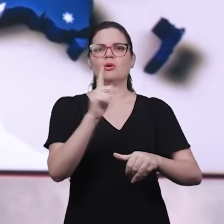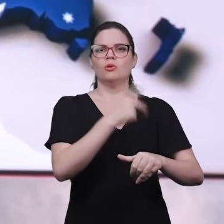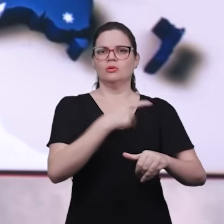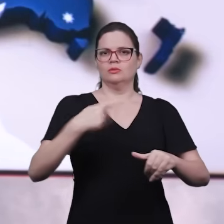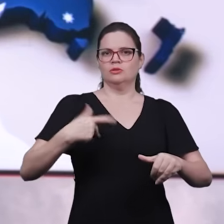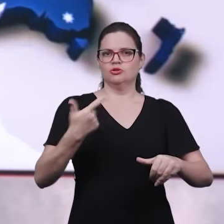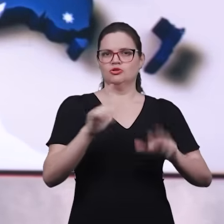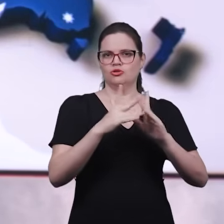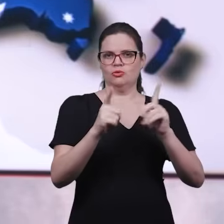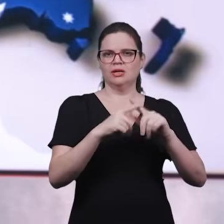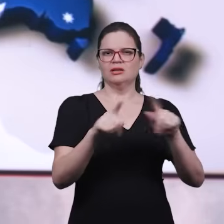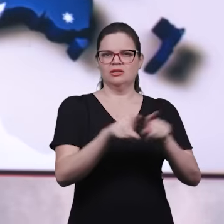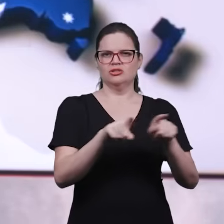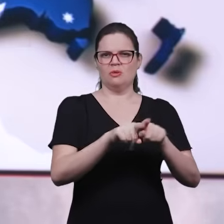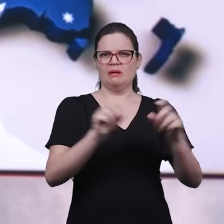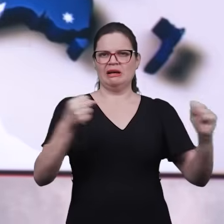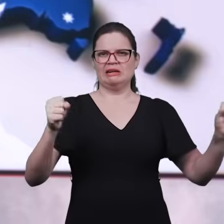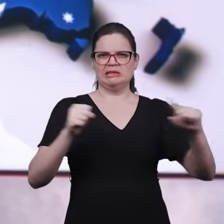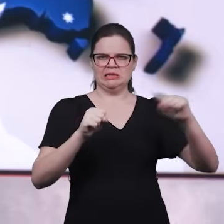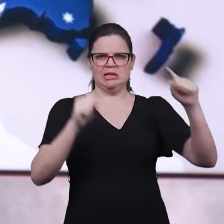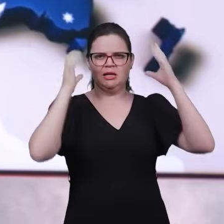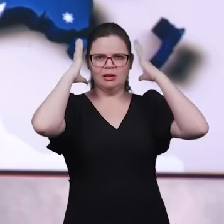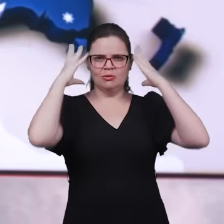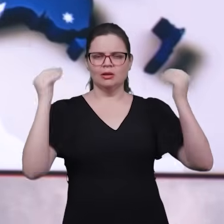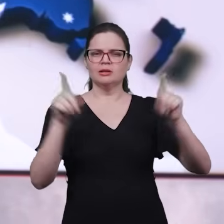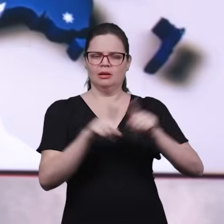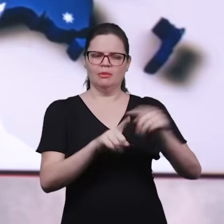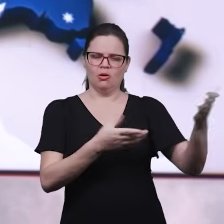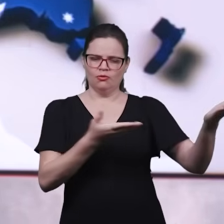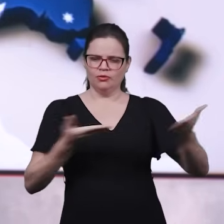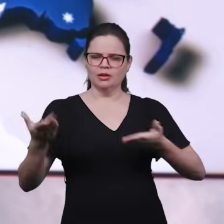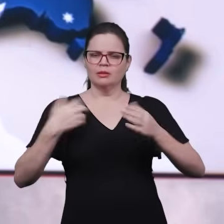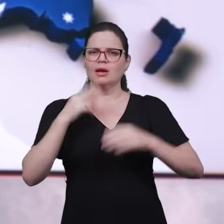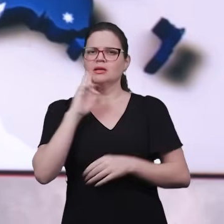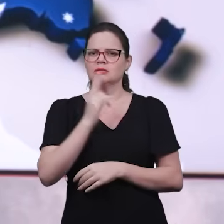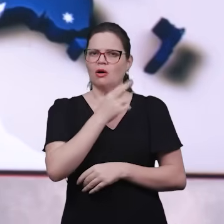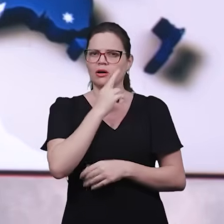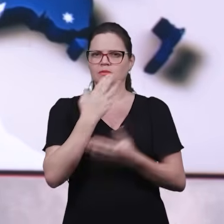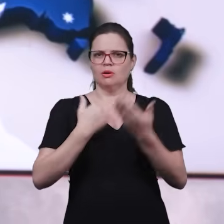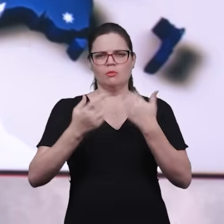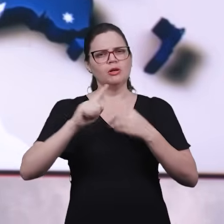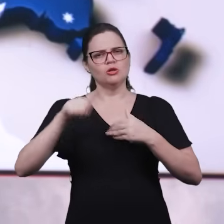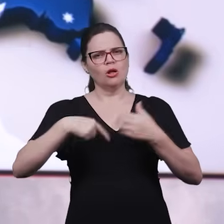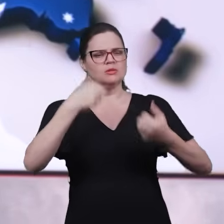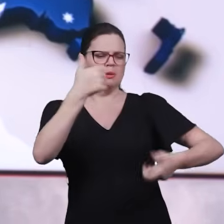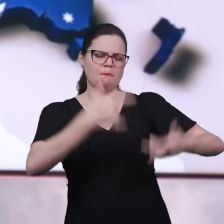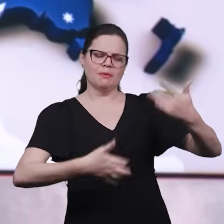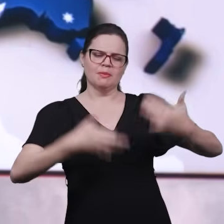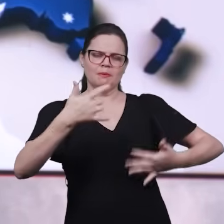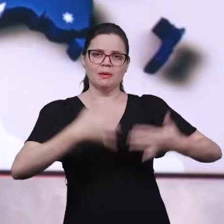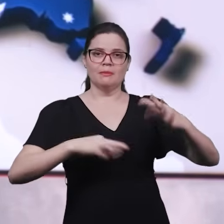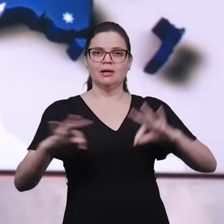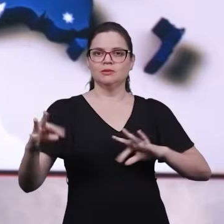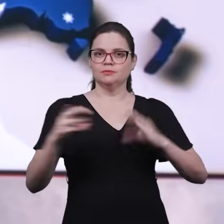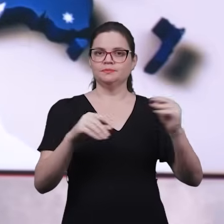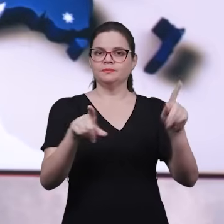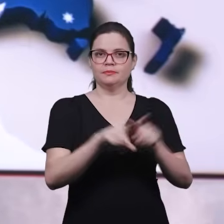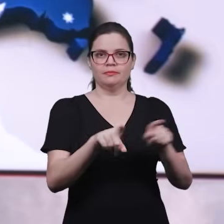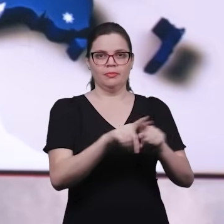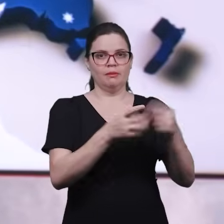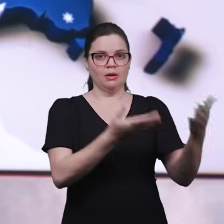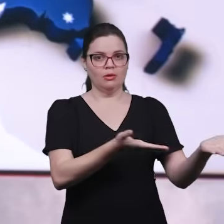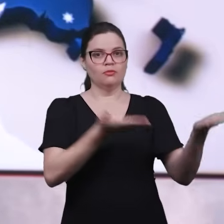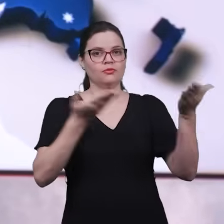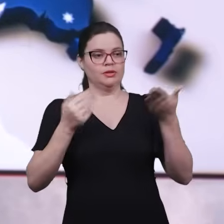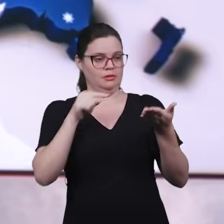um outro pastor que é de uma igreja grande lá na Holanda. Nós ali participamos, testemunhamos. E